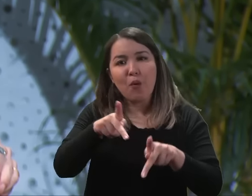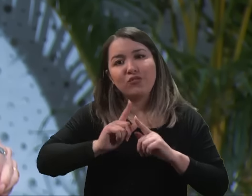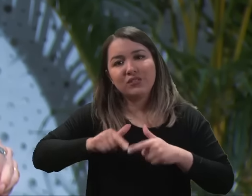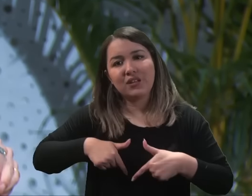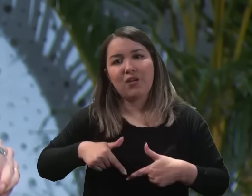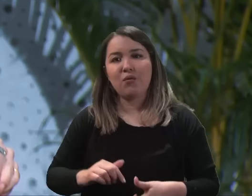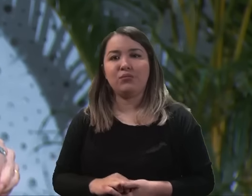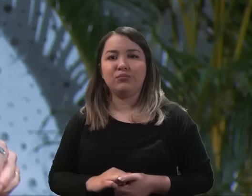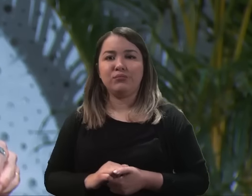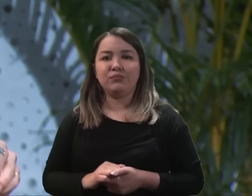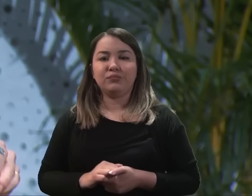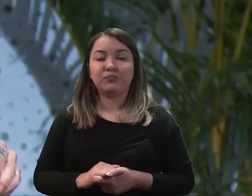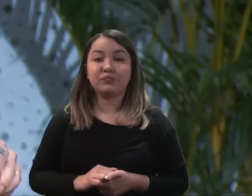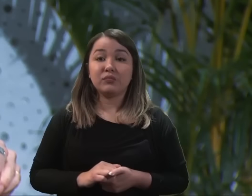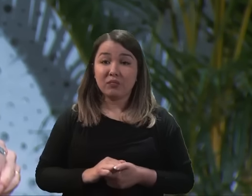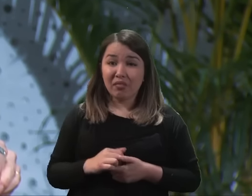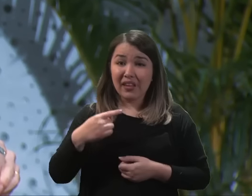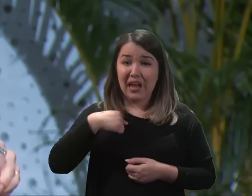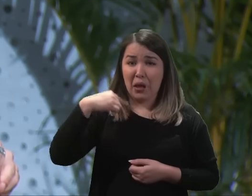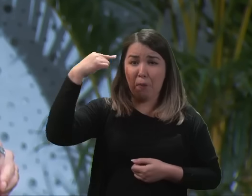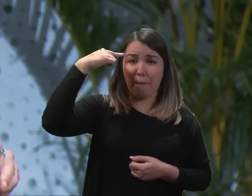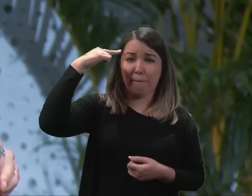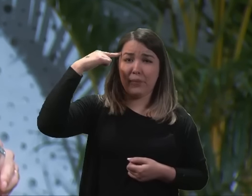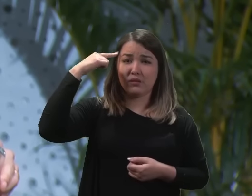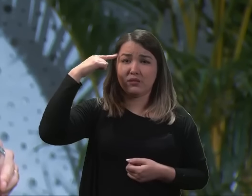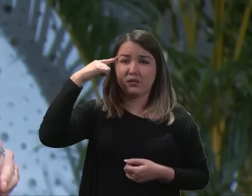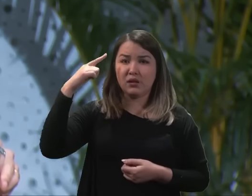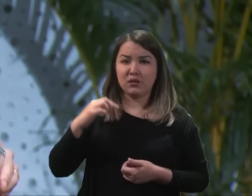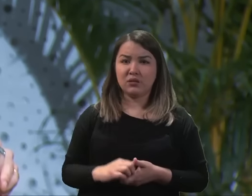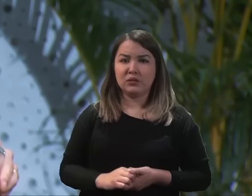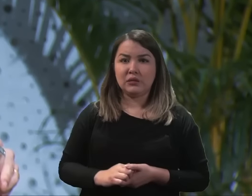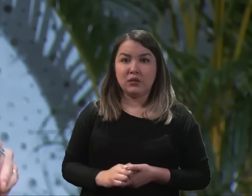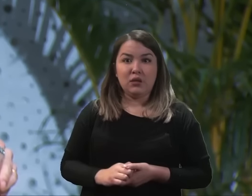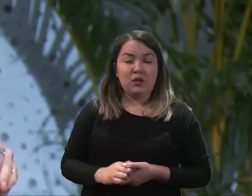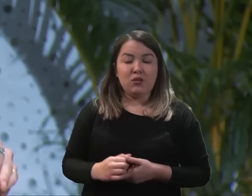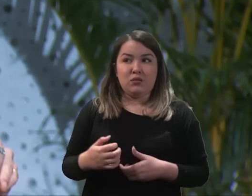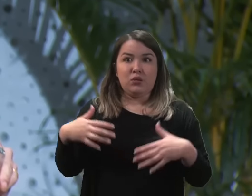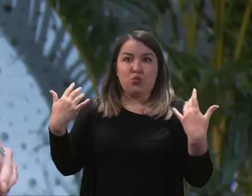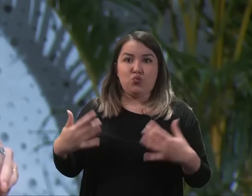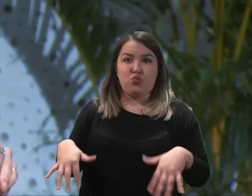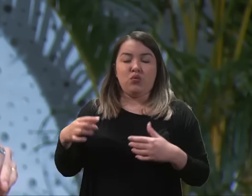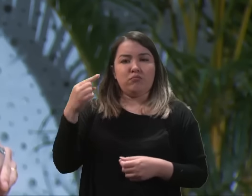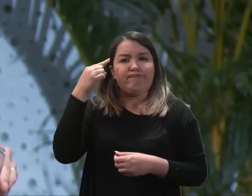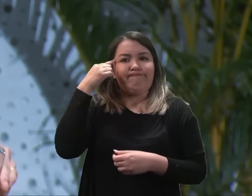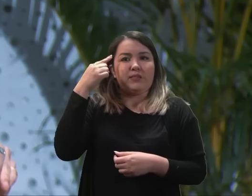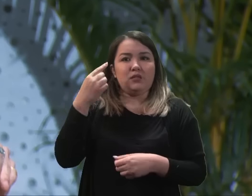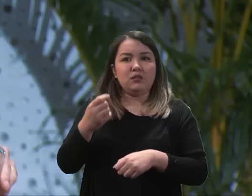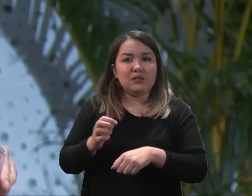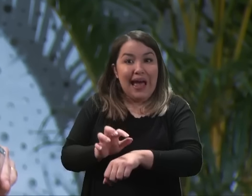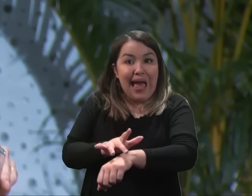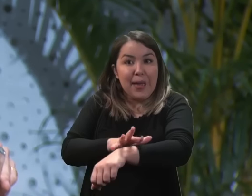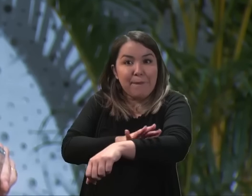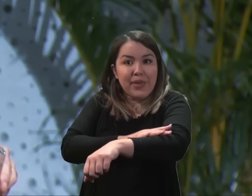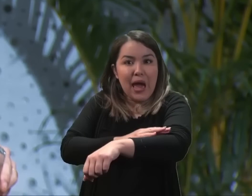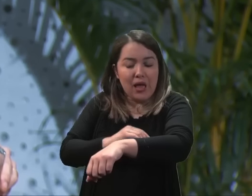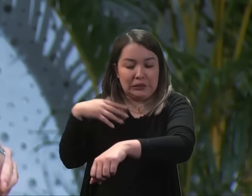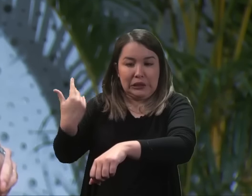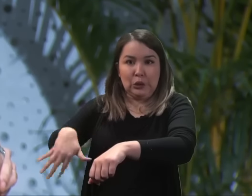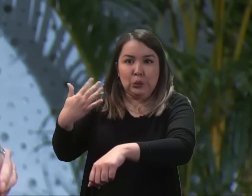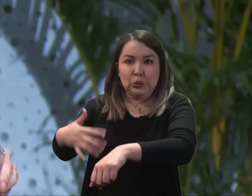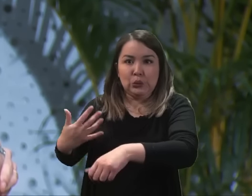eu fico pensando e me arrepio de pensar que esse